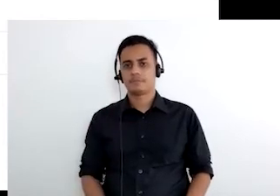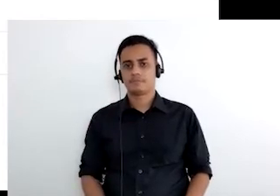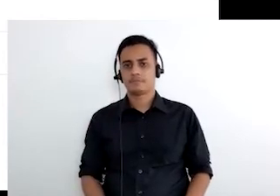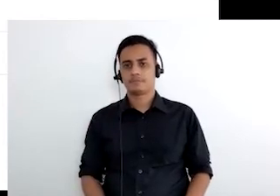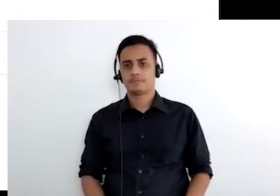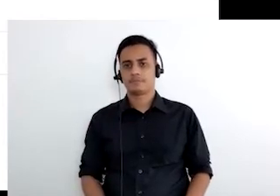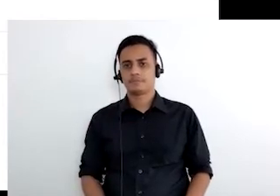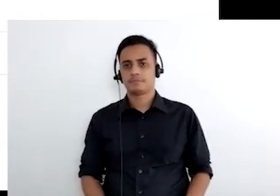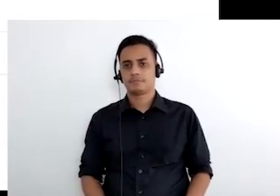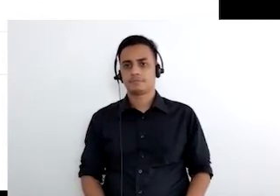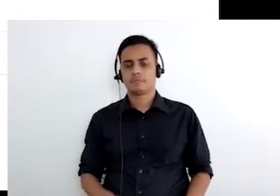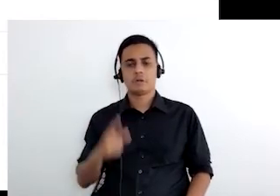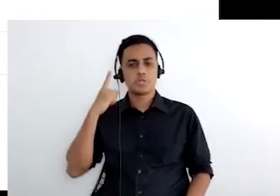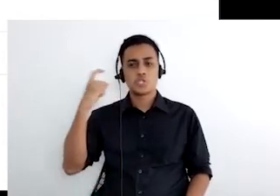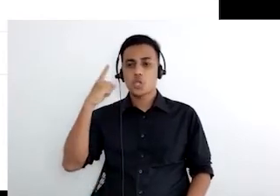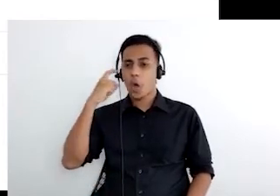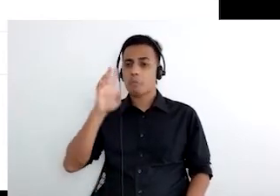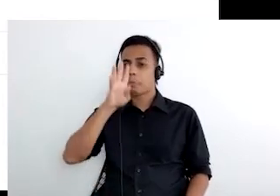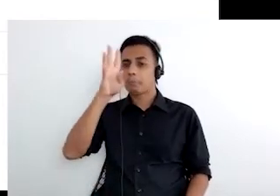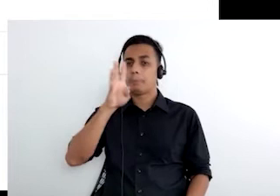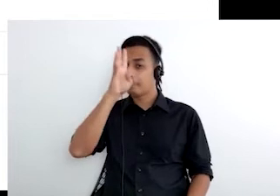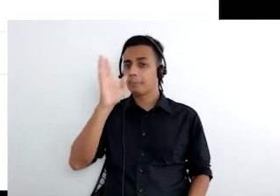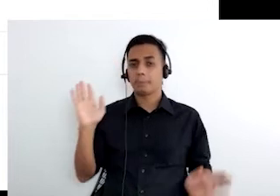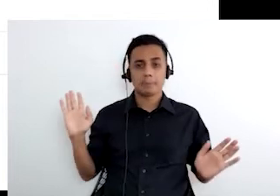Isso é um som completamente aleatório, tá, gente?